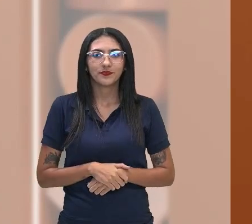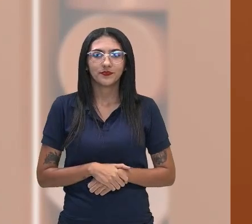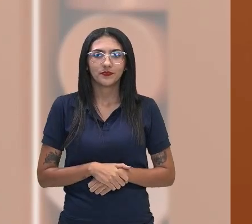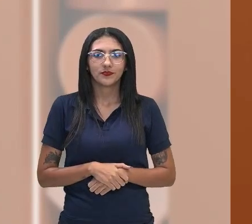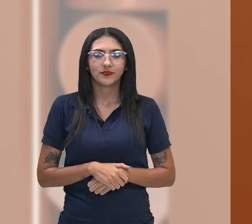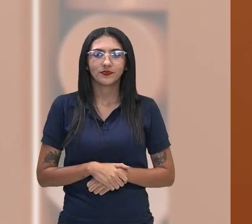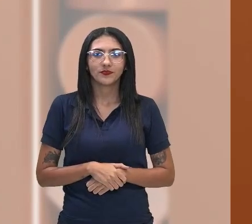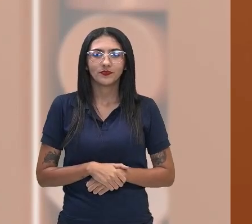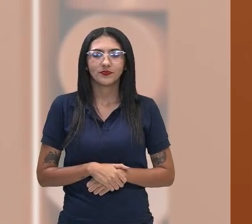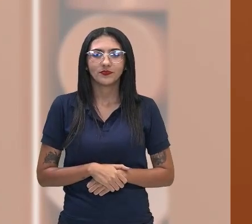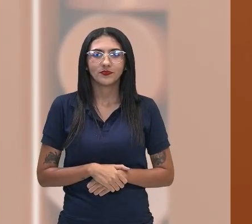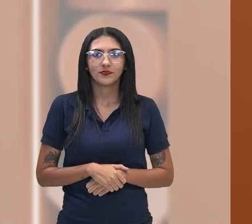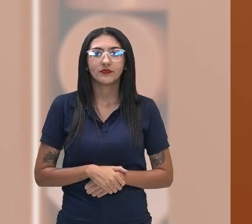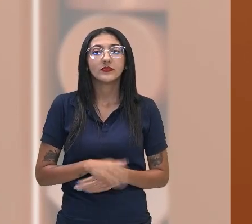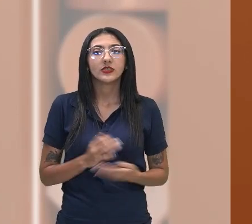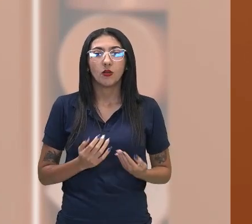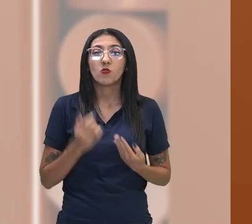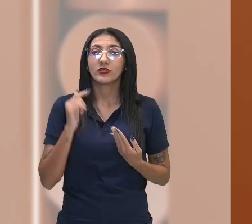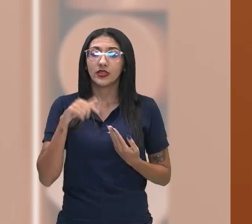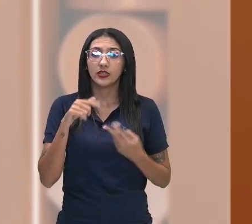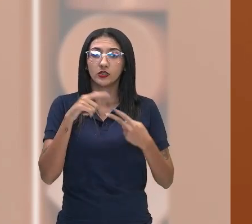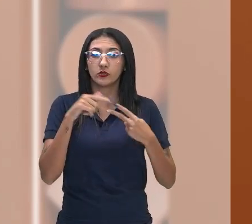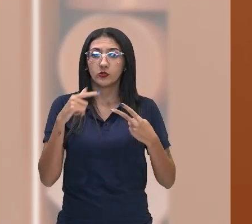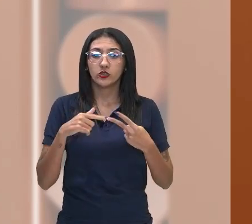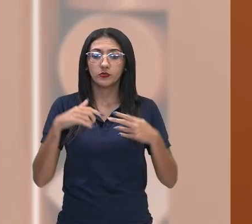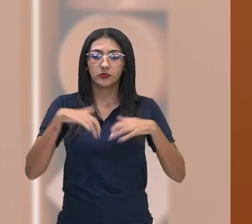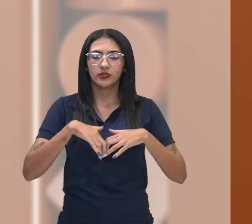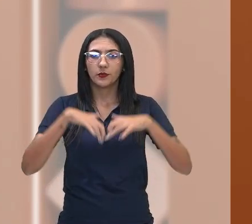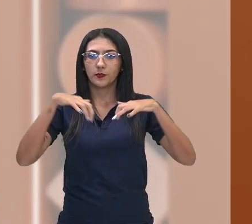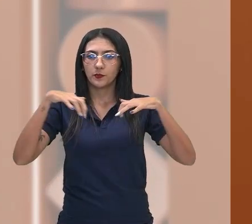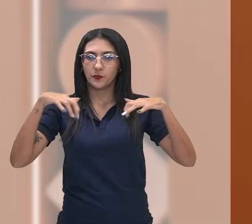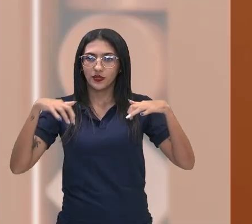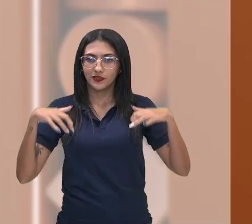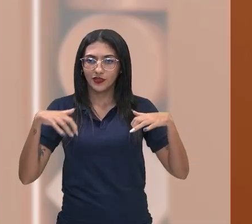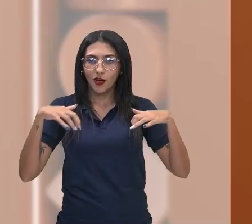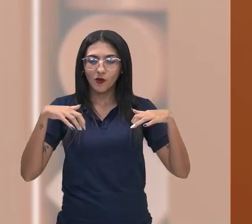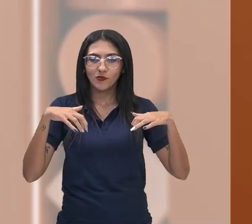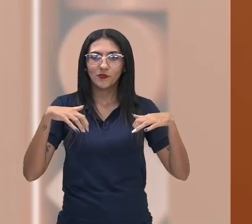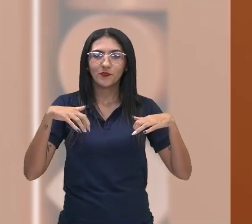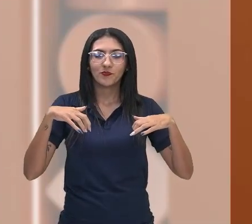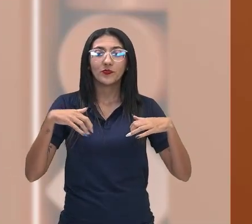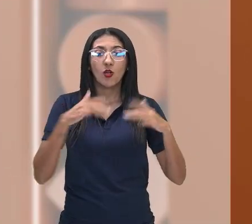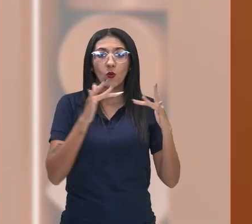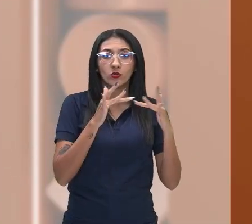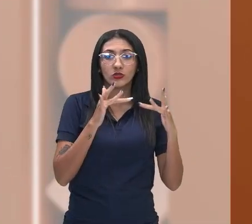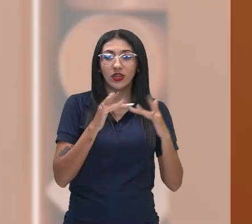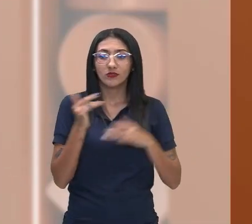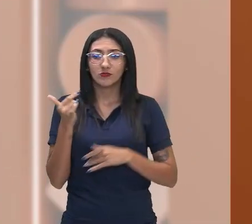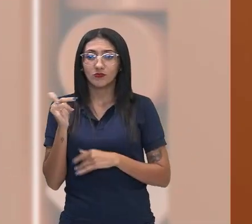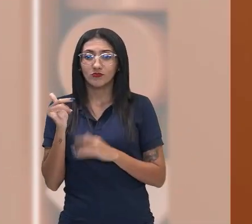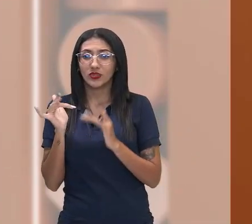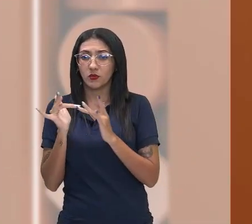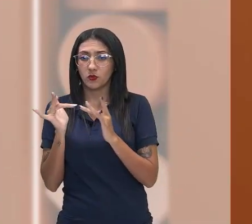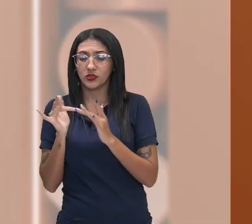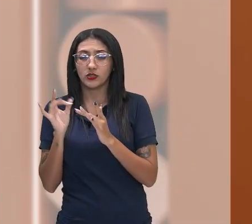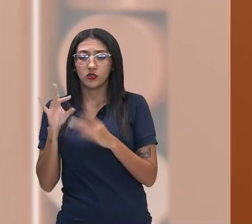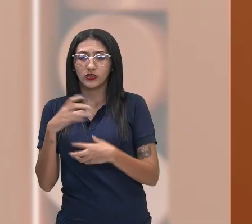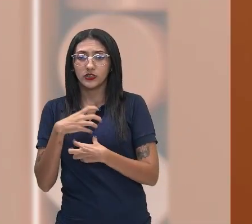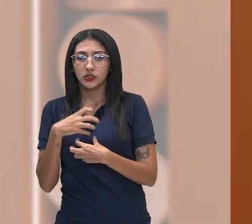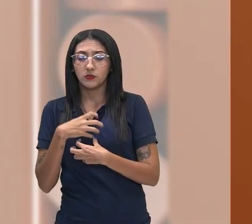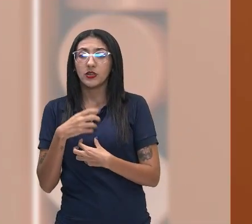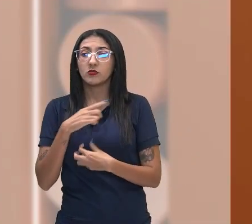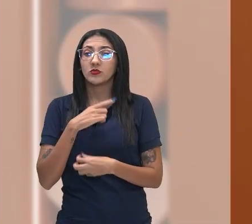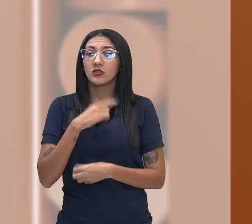dentro dessa divisão entre material e imaterial, nós temos outras